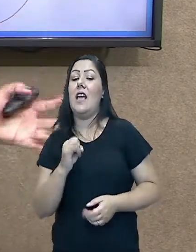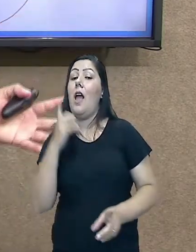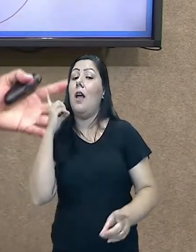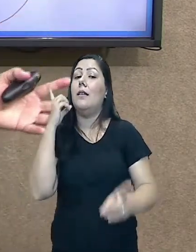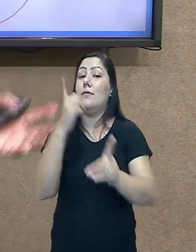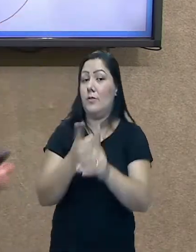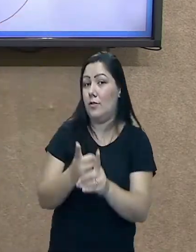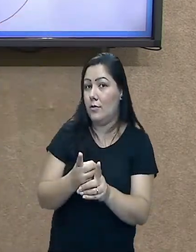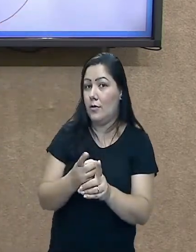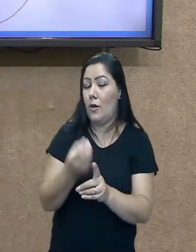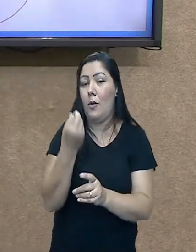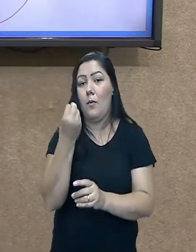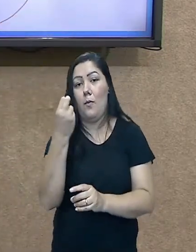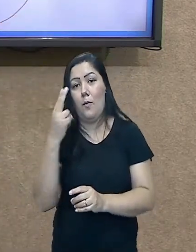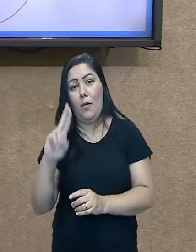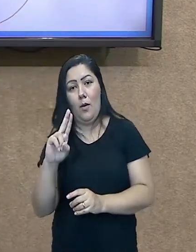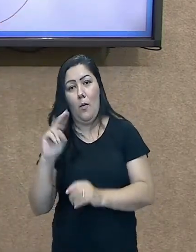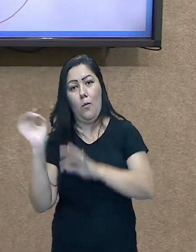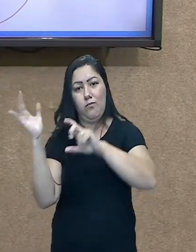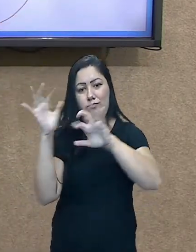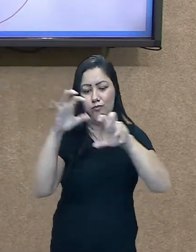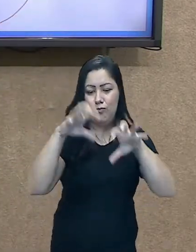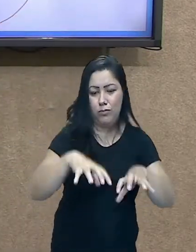descobriram ou ocuparam.